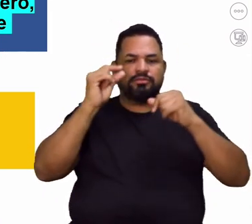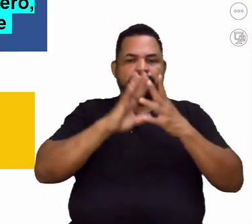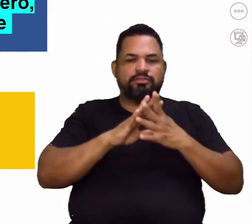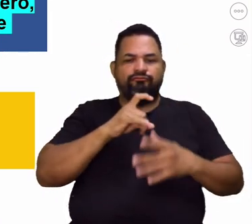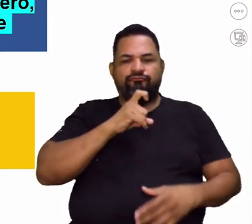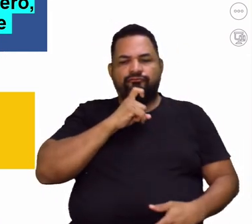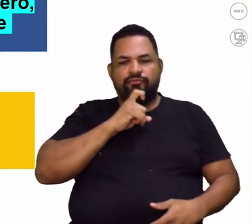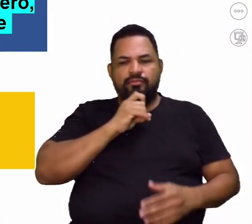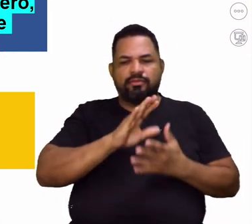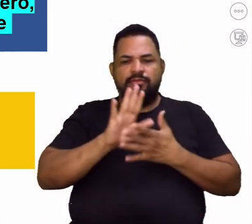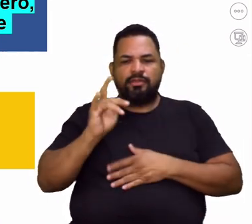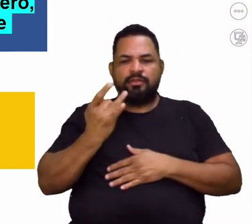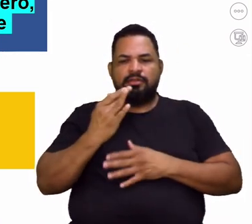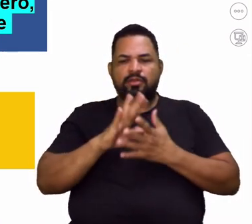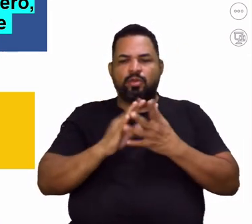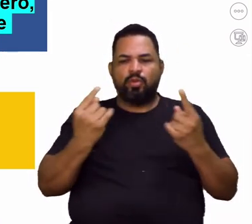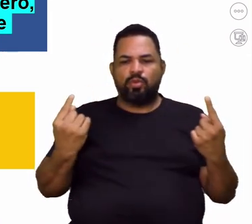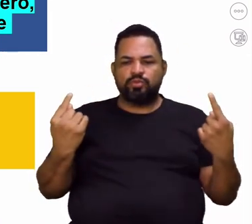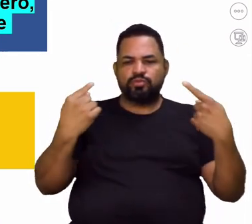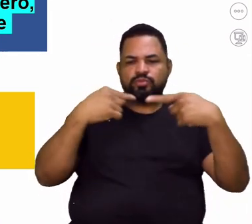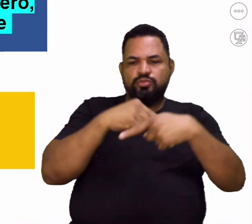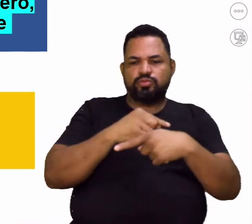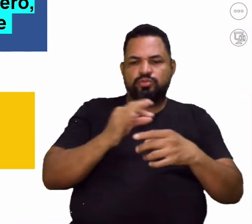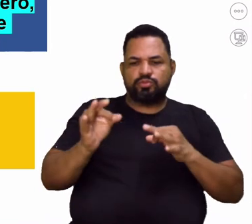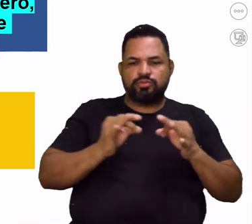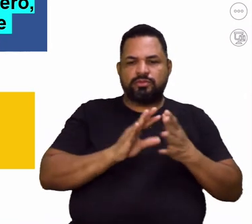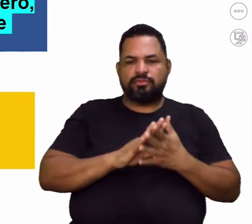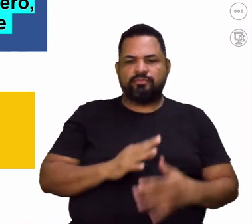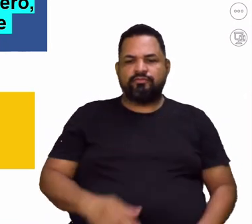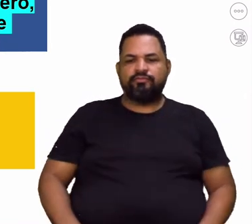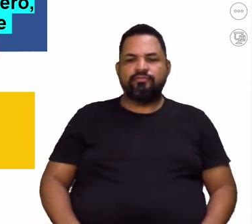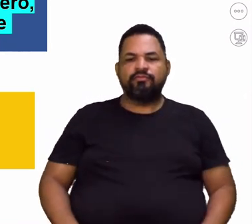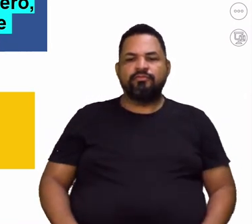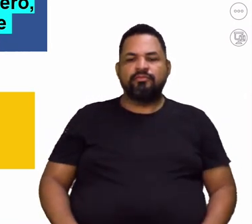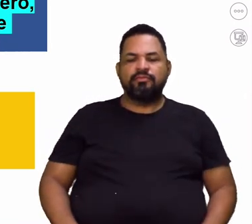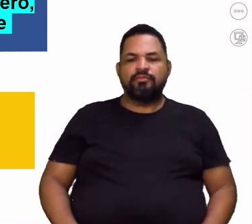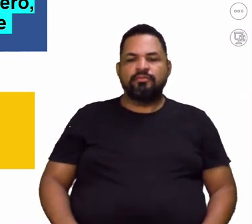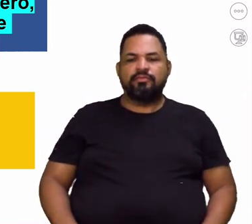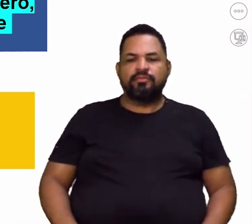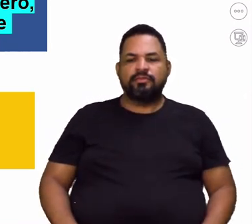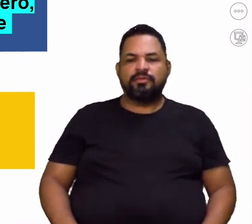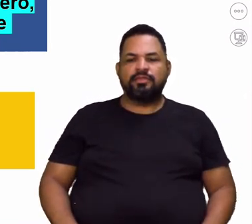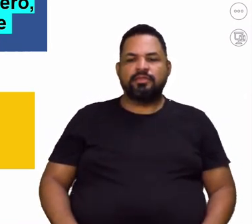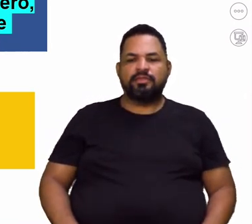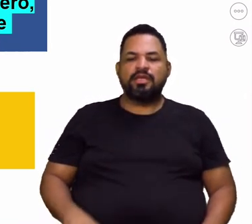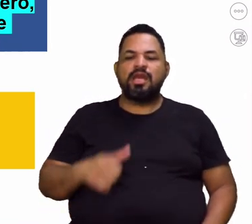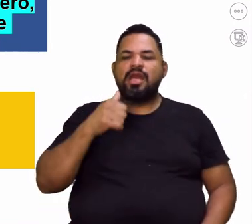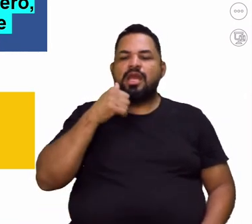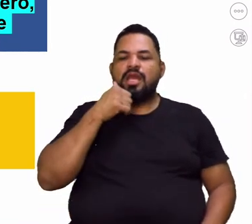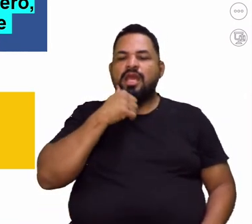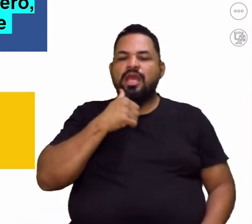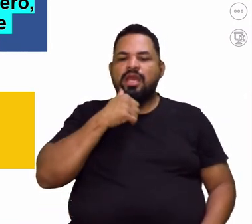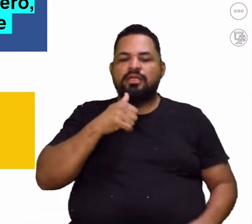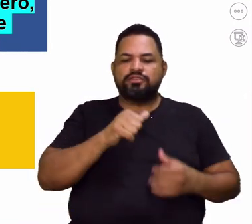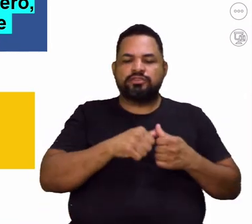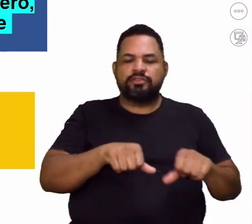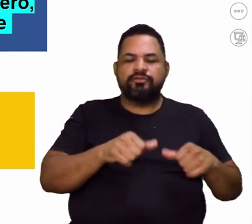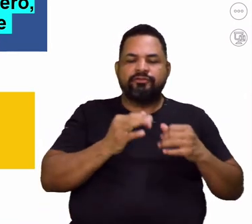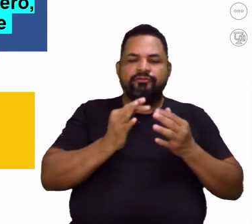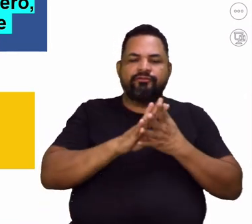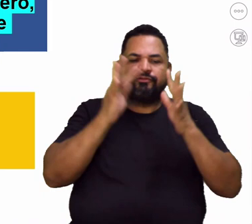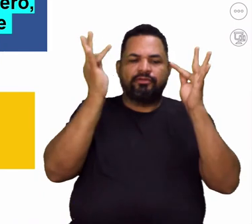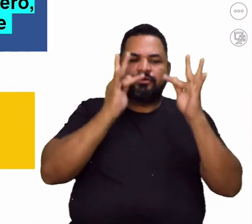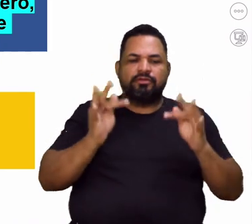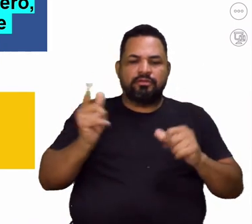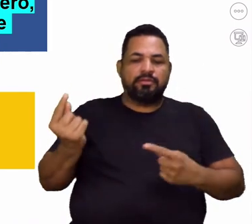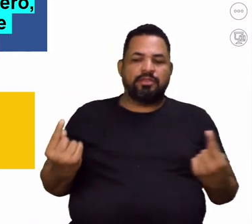Hipérbato, ordem inversa. Feliz ele estava. Mesma coisa que eu colocasse assim, ó. Ele estava feliz. Então, houve uma